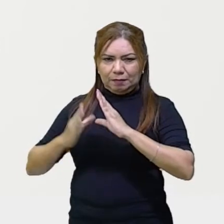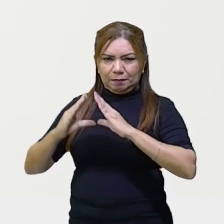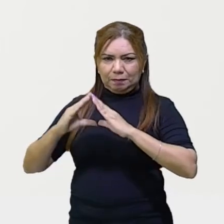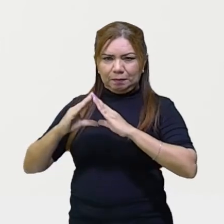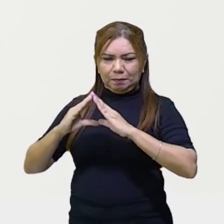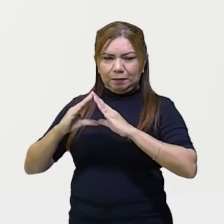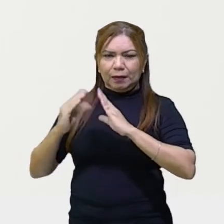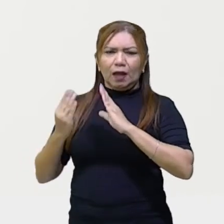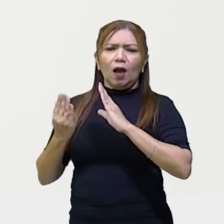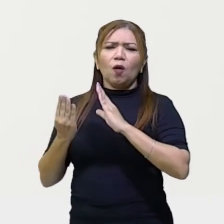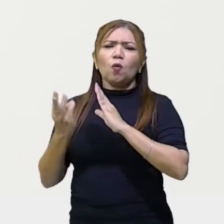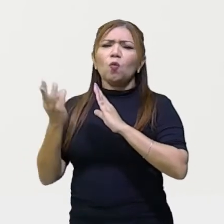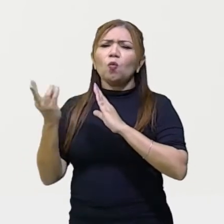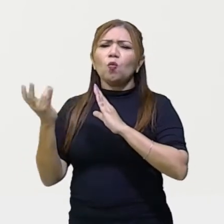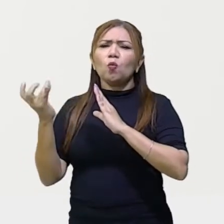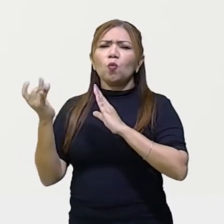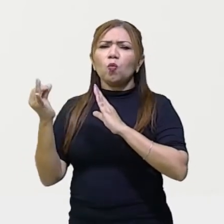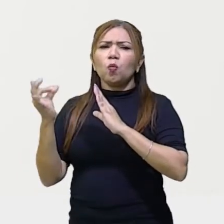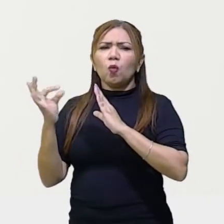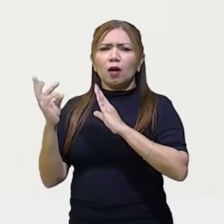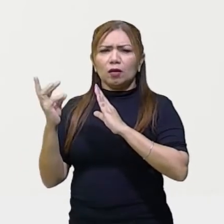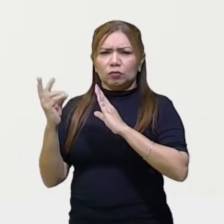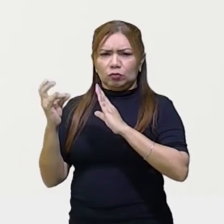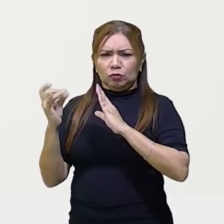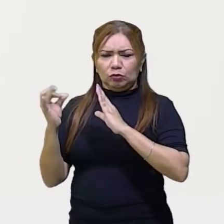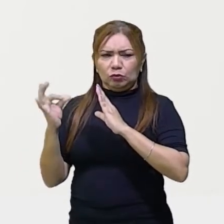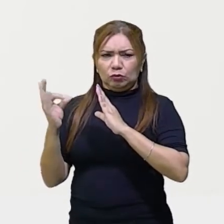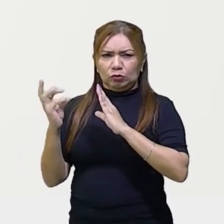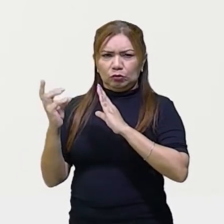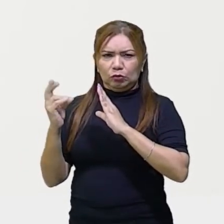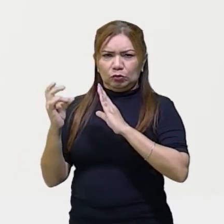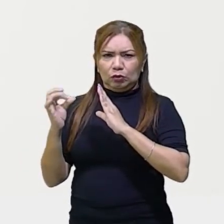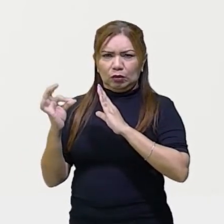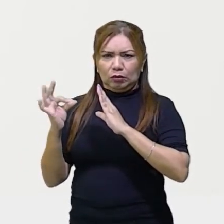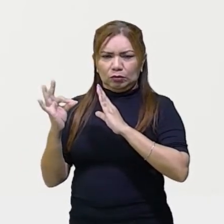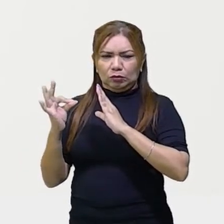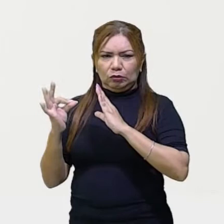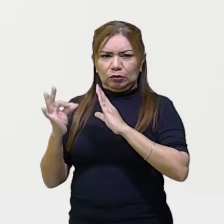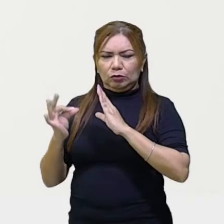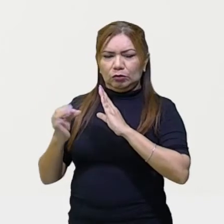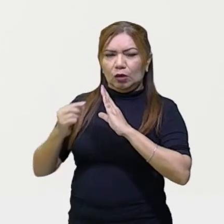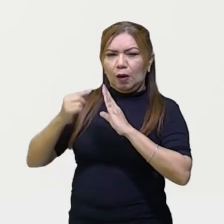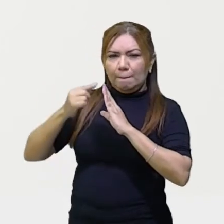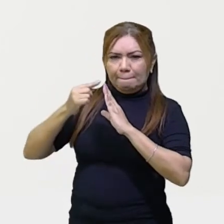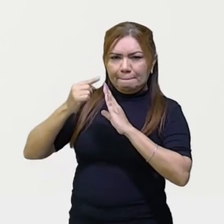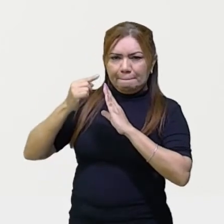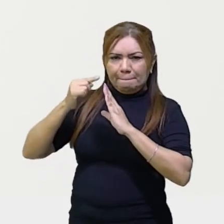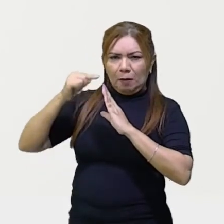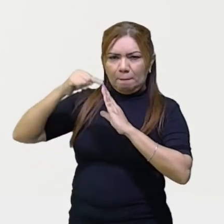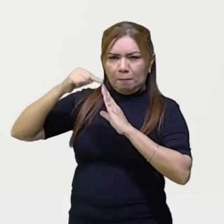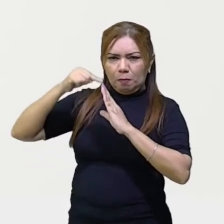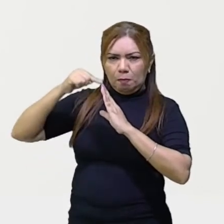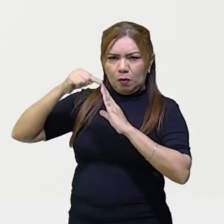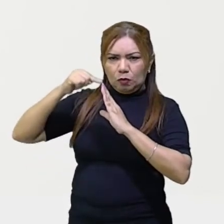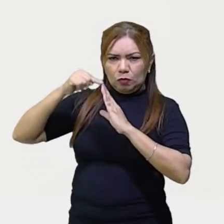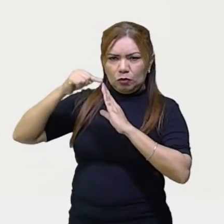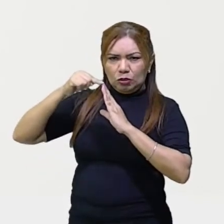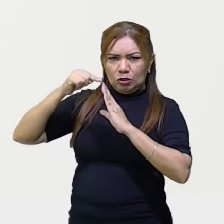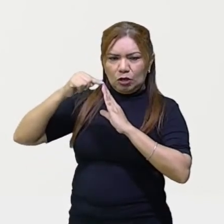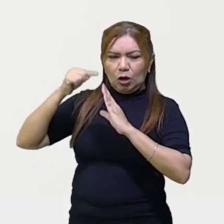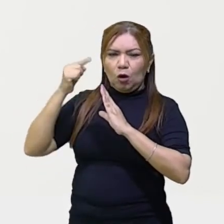dela eu tenho quantos vértices eu vou marcar aqui os vértices 1 2